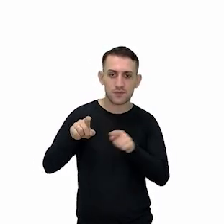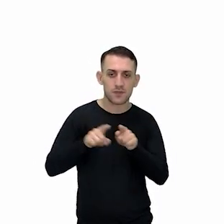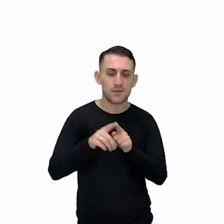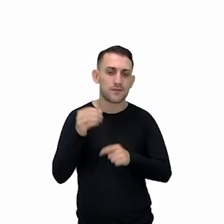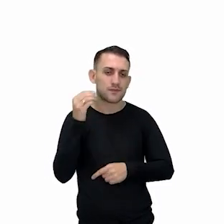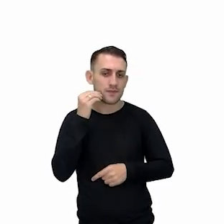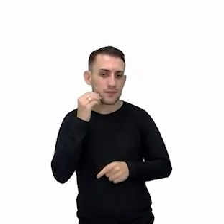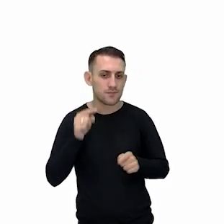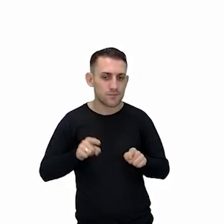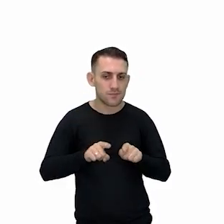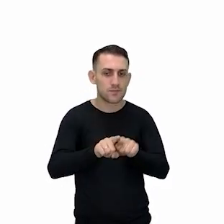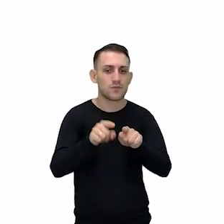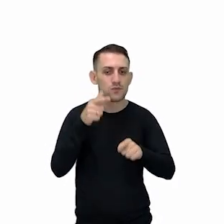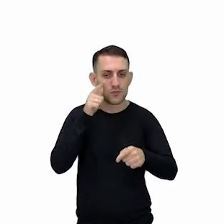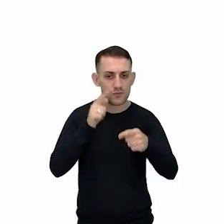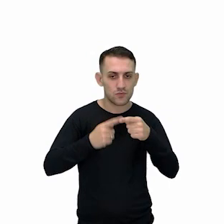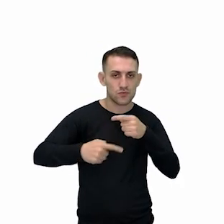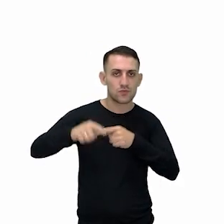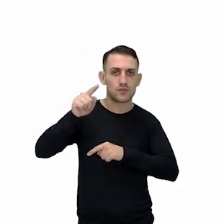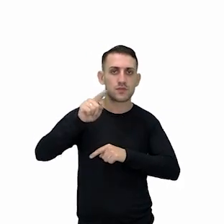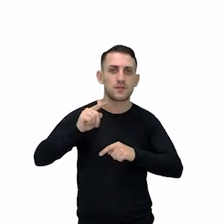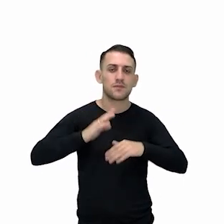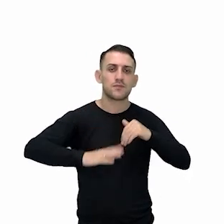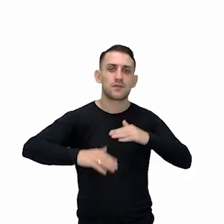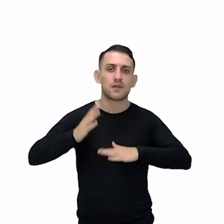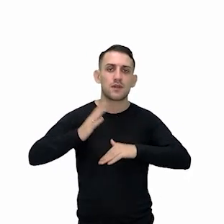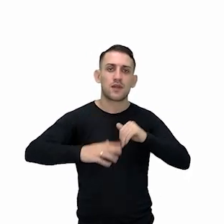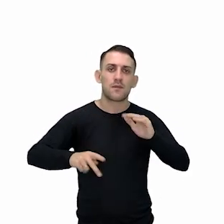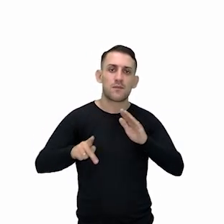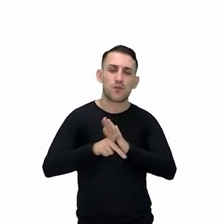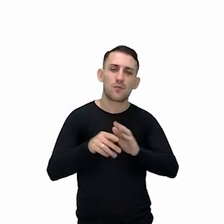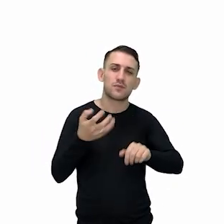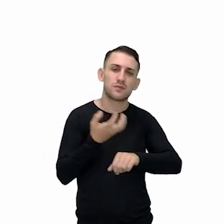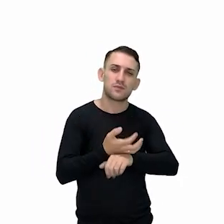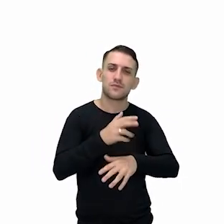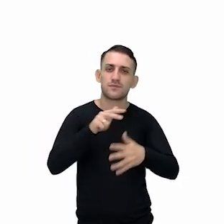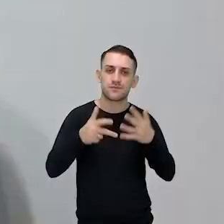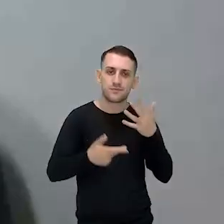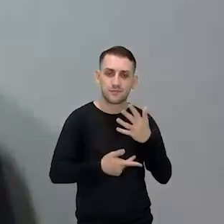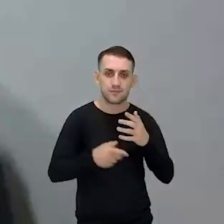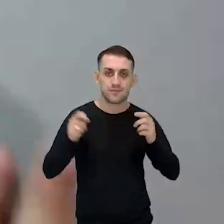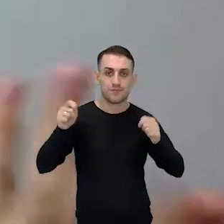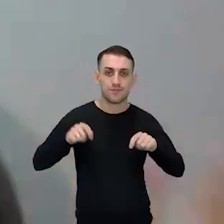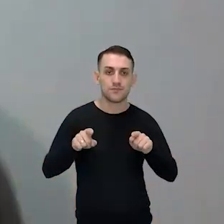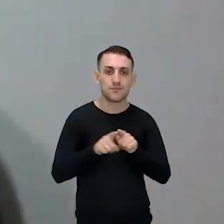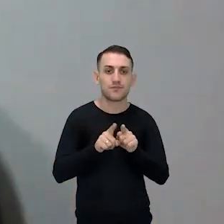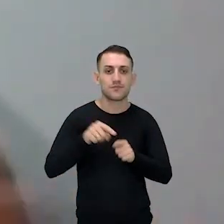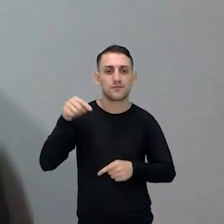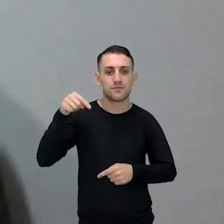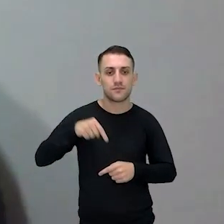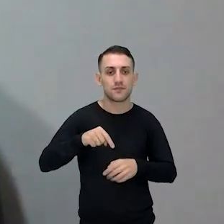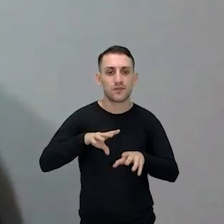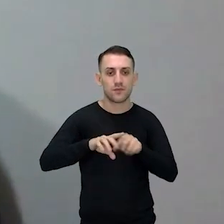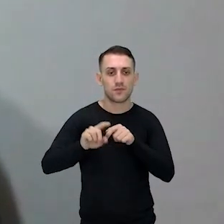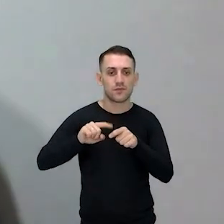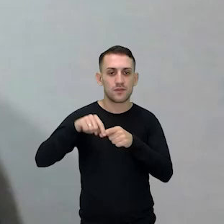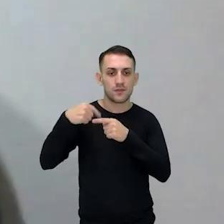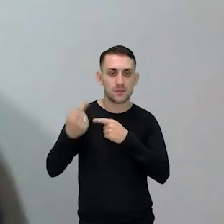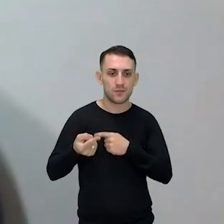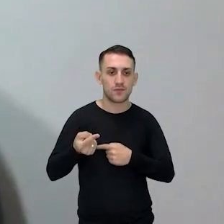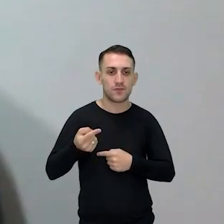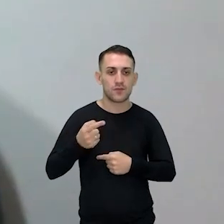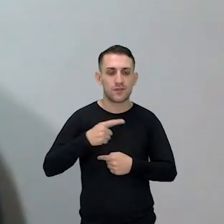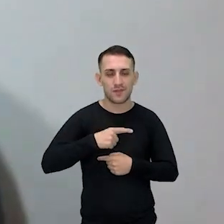buscando parcerias para o desenvolvimento de práticas interdisciplinares, que inclusive na nossa próxima formação, já dando um